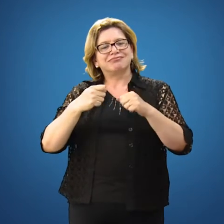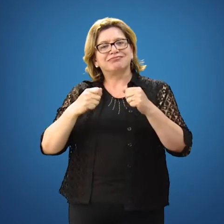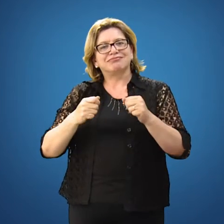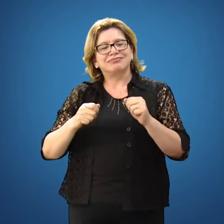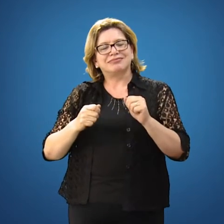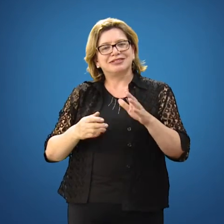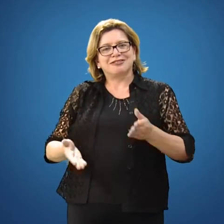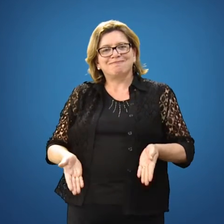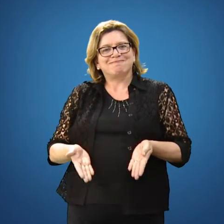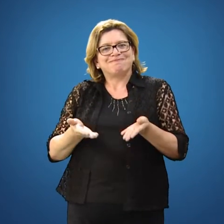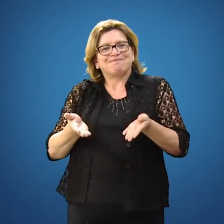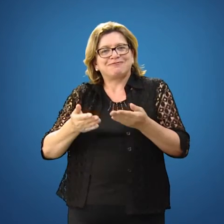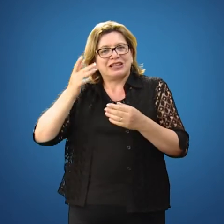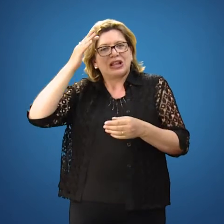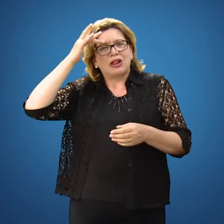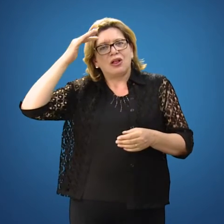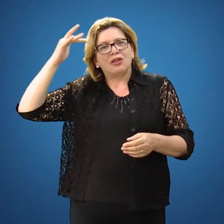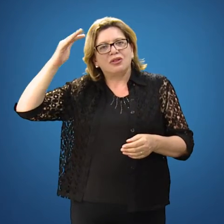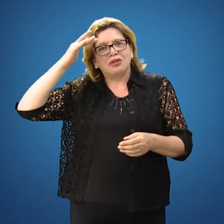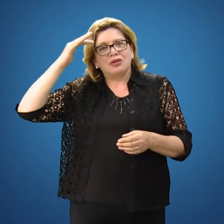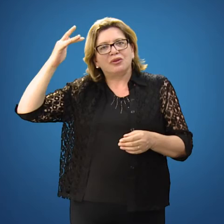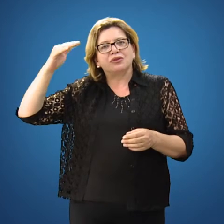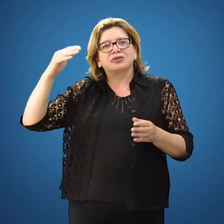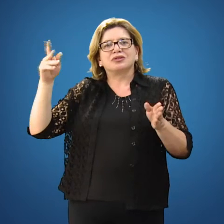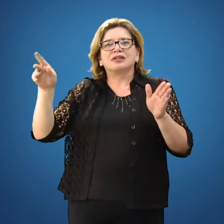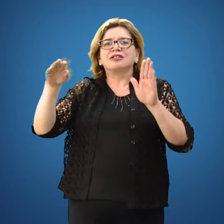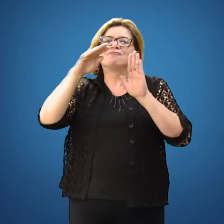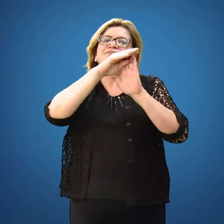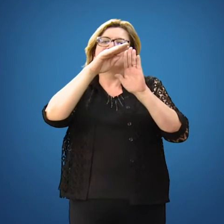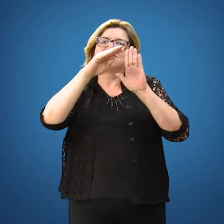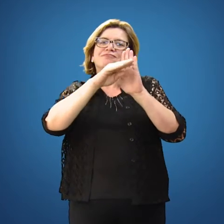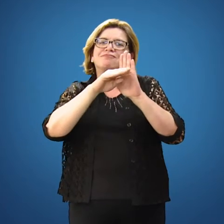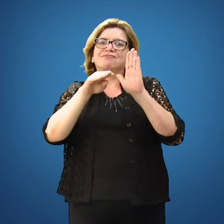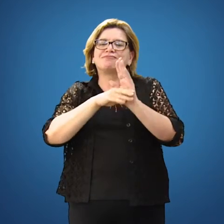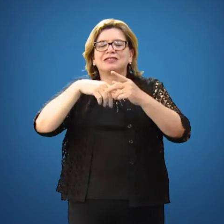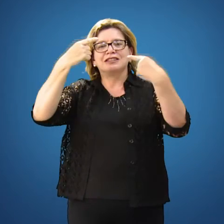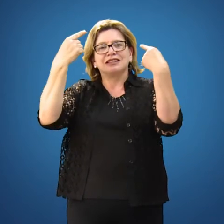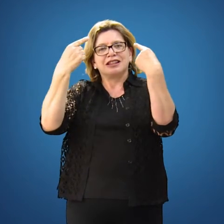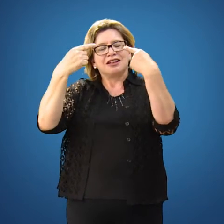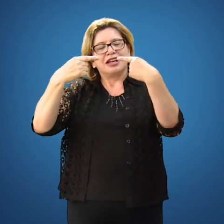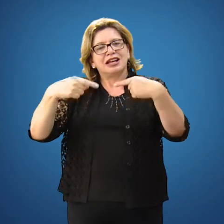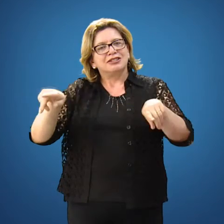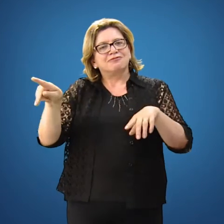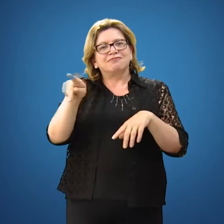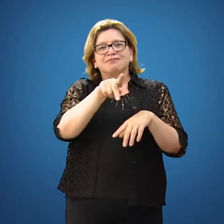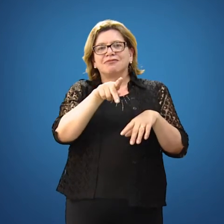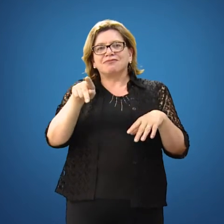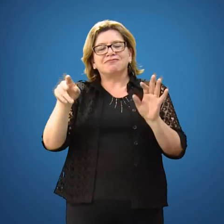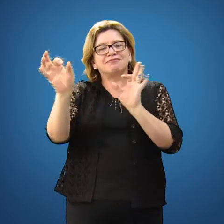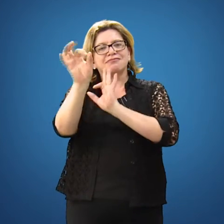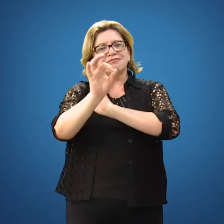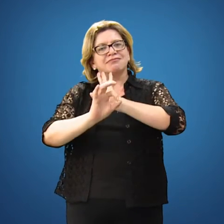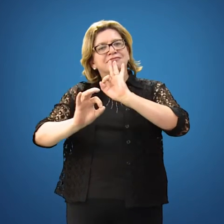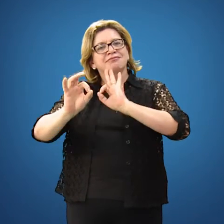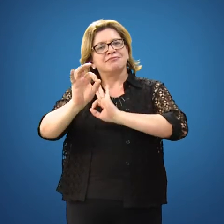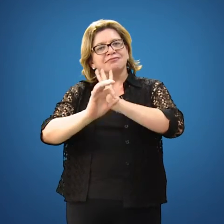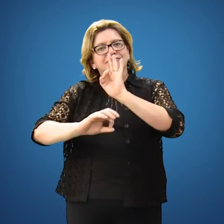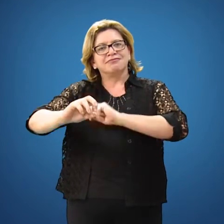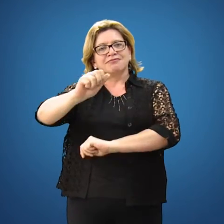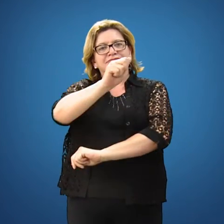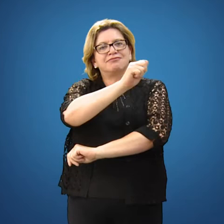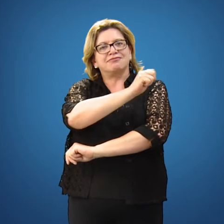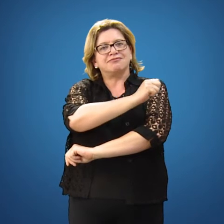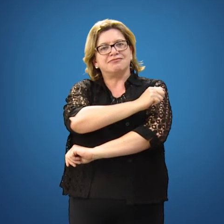de sonhos nas propostas desafiadoras que o professor vai estar trabalhando no decorrer